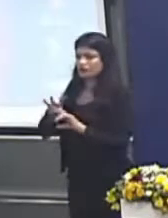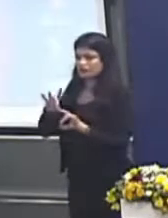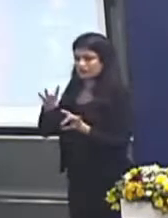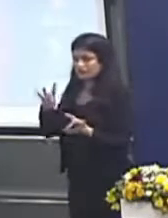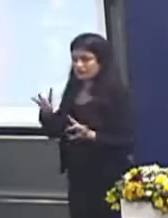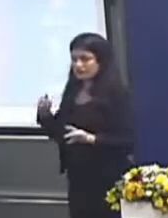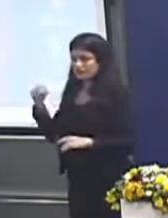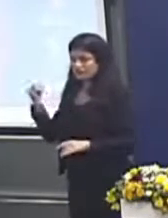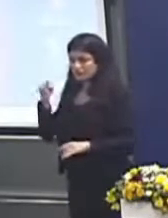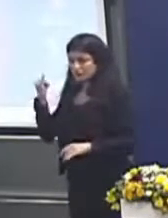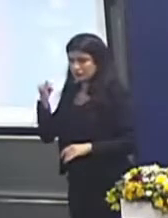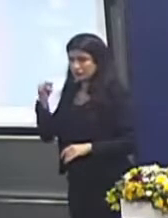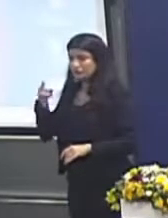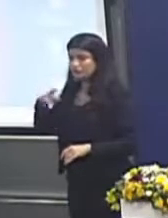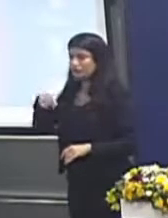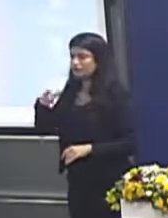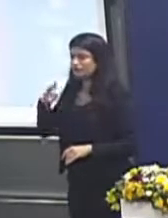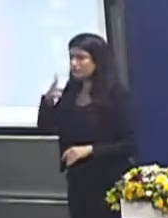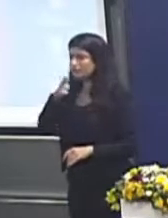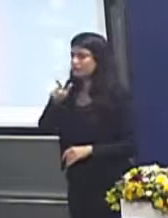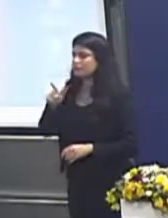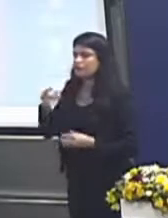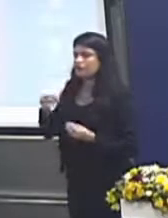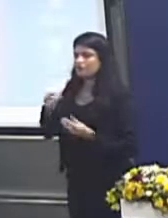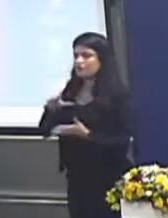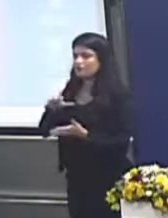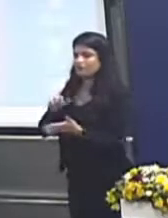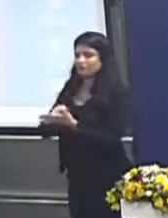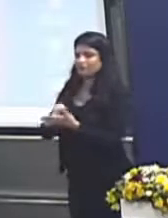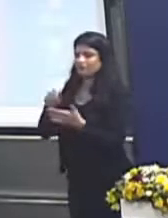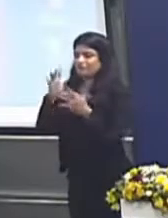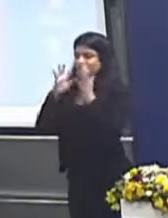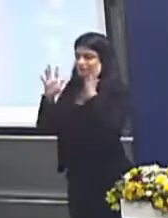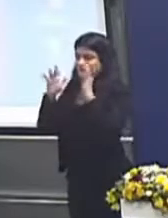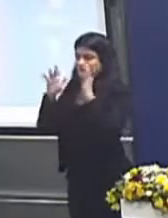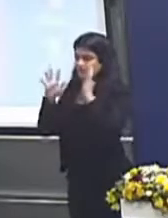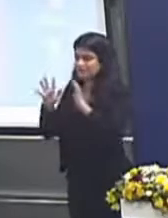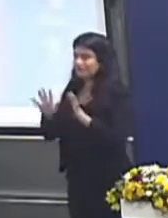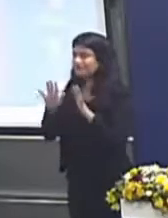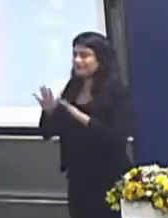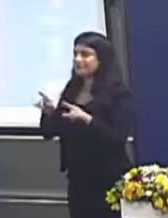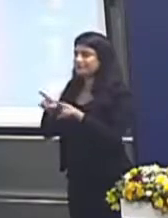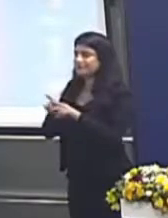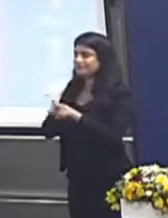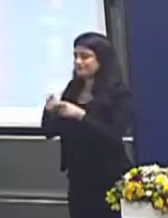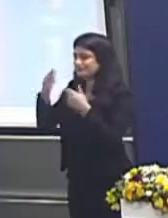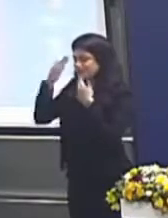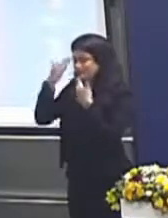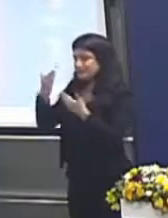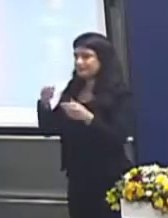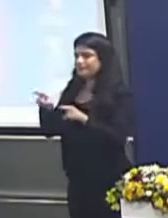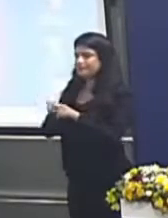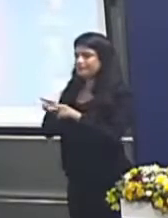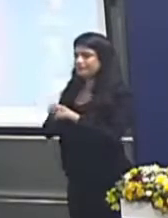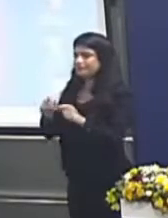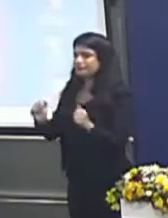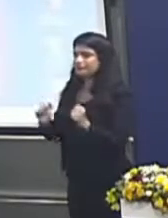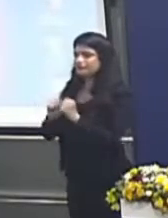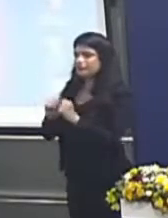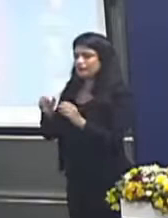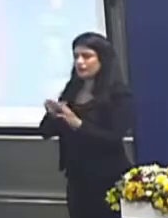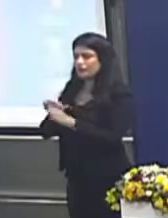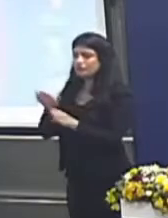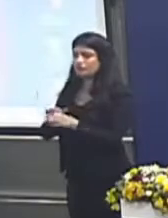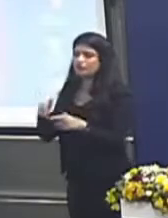necessário, a gente consiga escrever sobre isso para poder pensar. E aí queria também agradecer, junto com os conselheiros,